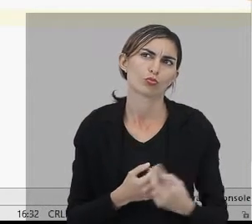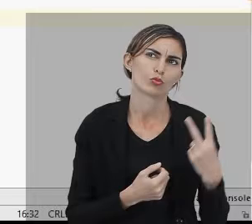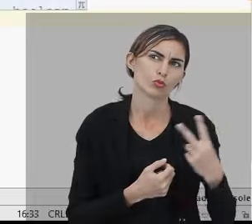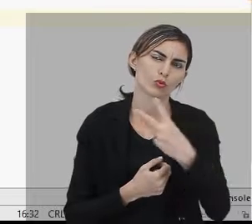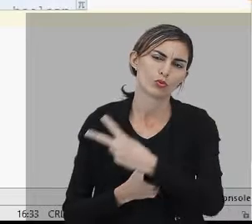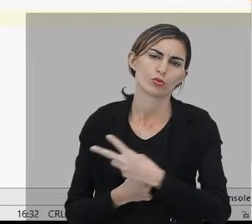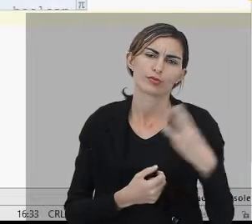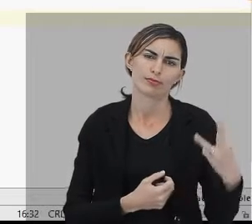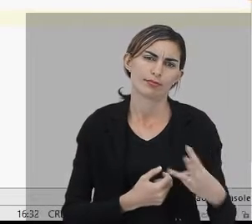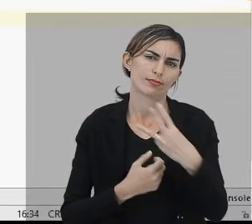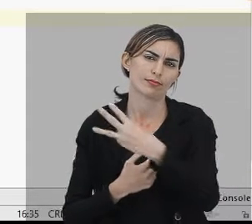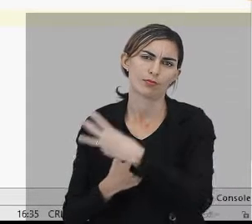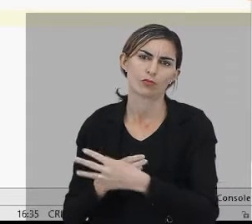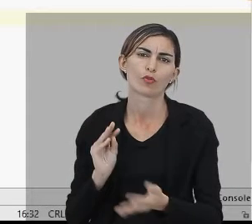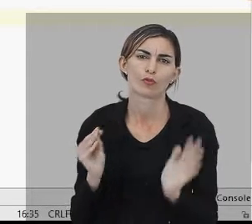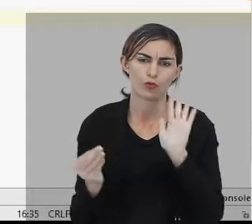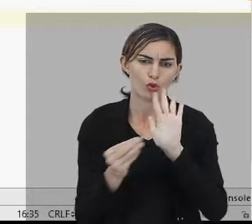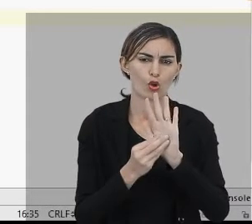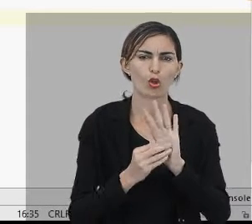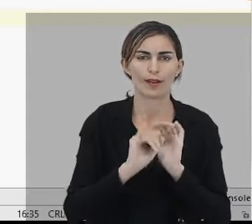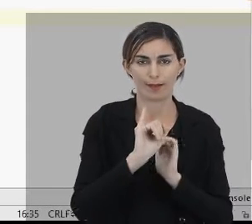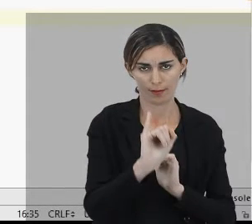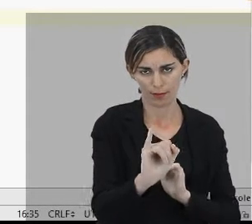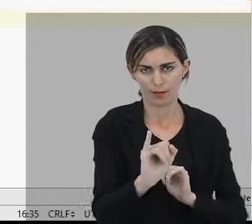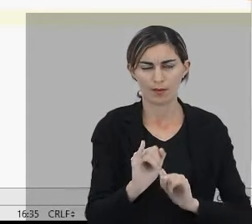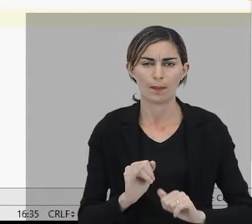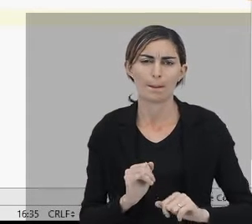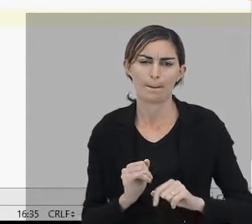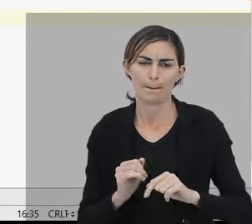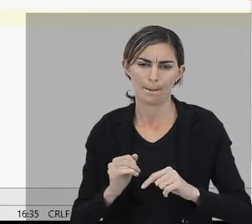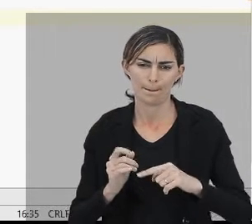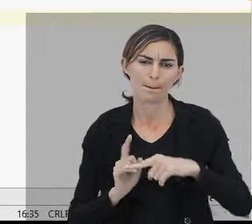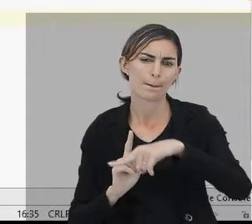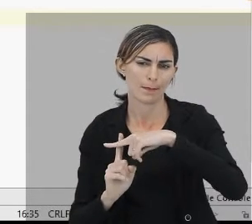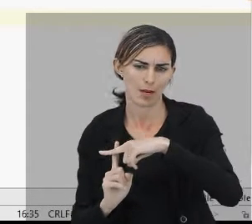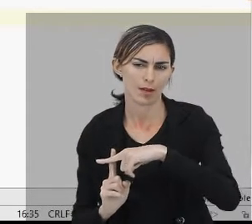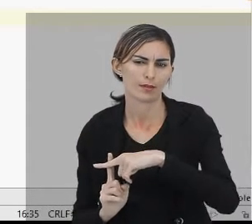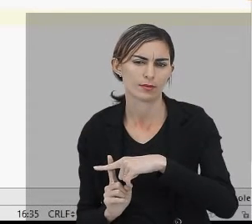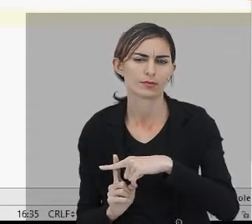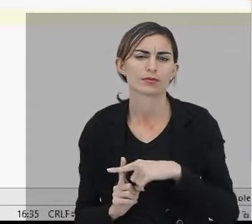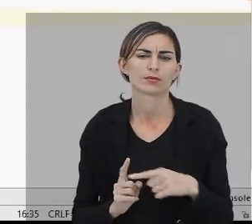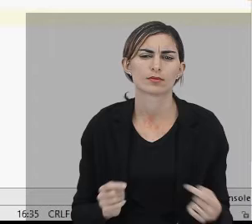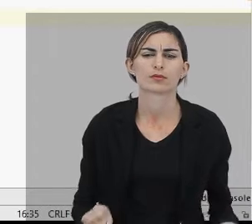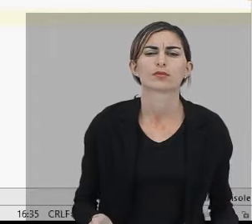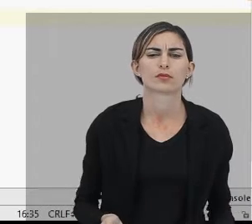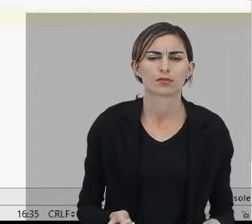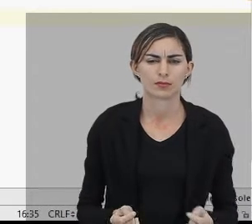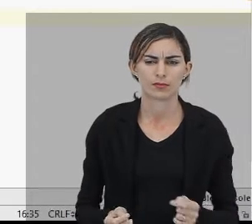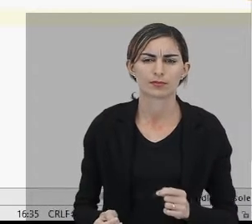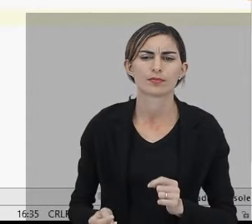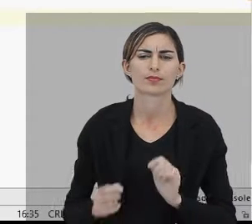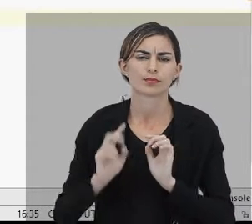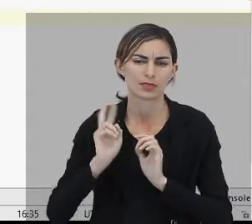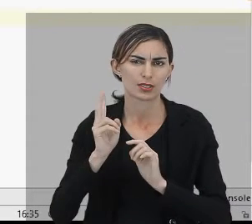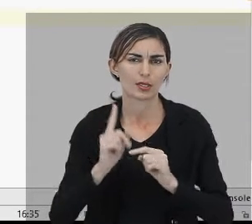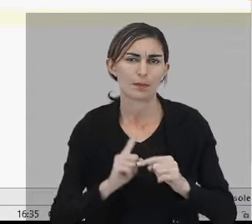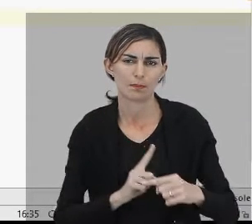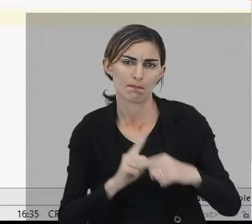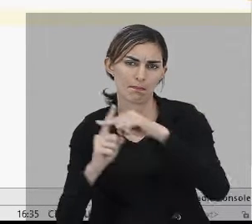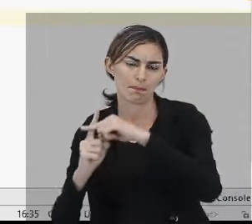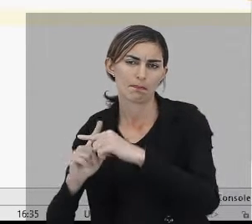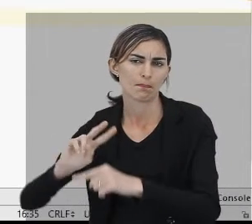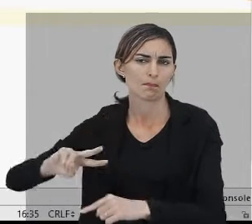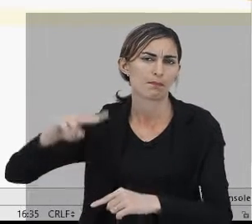vou colocar i mais, que é o operador de incremento, para ele incrementar sempre mais